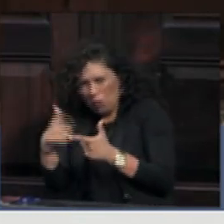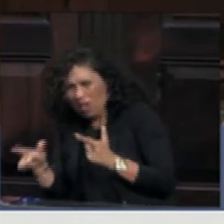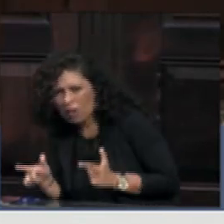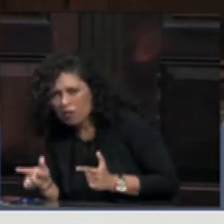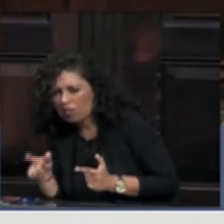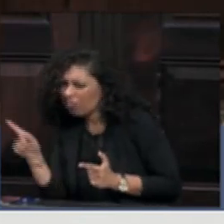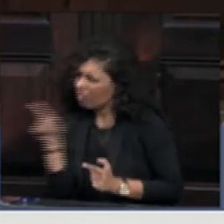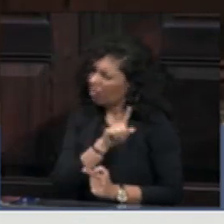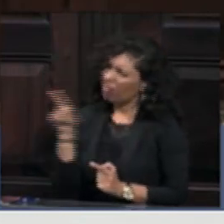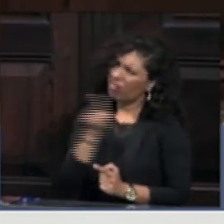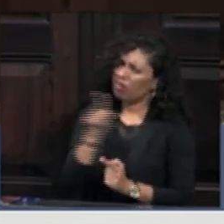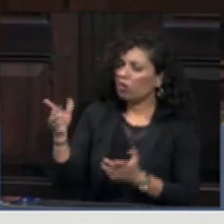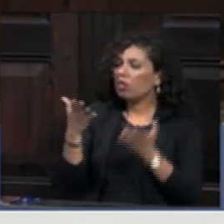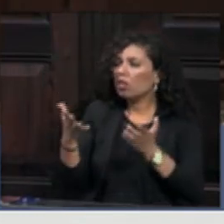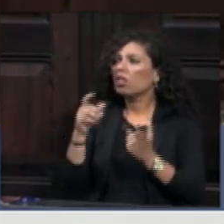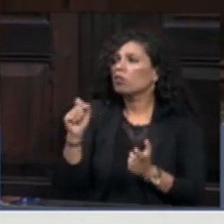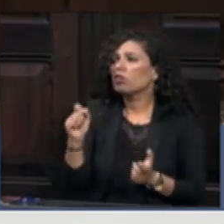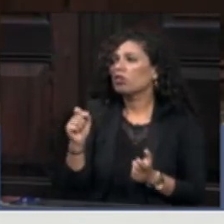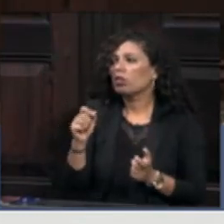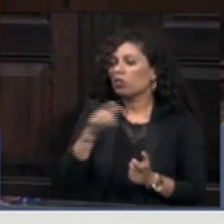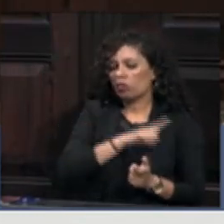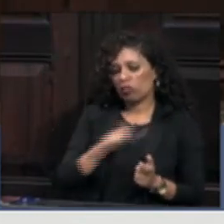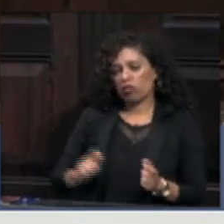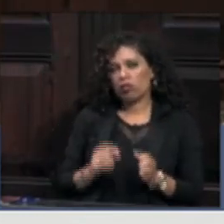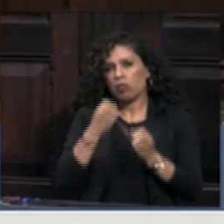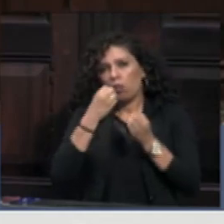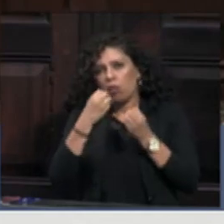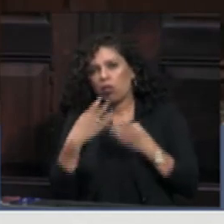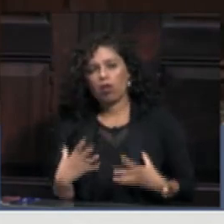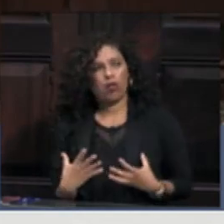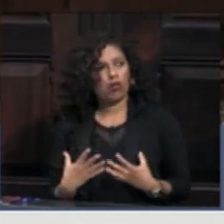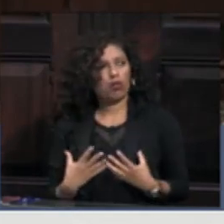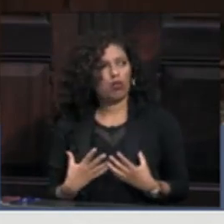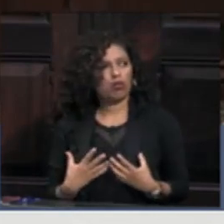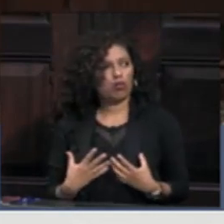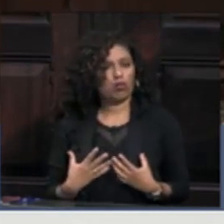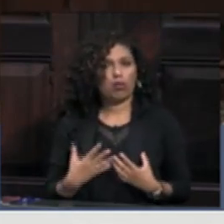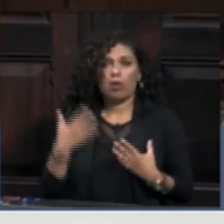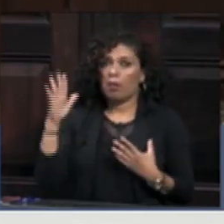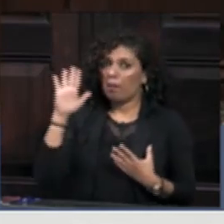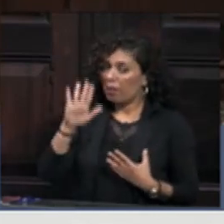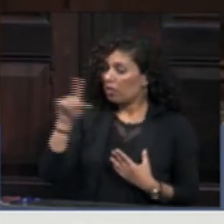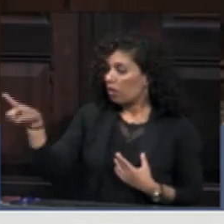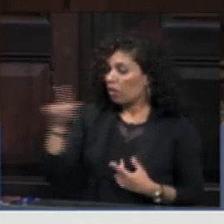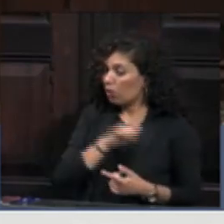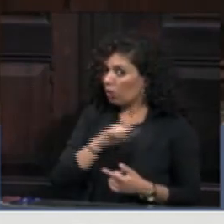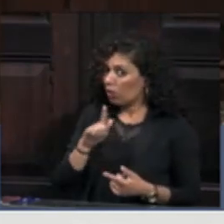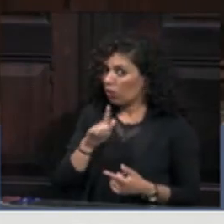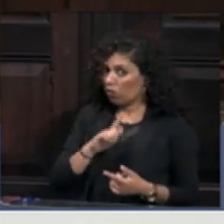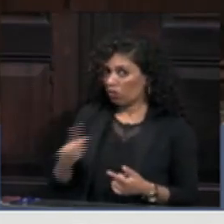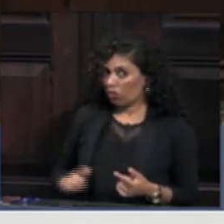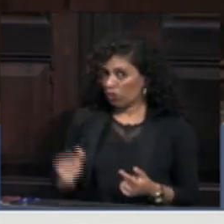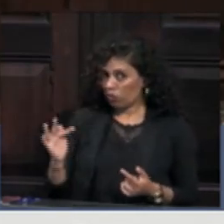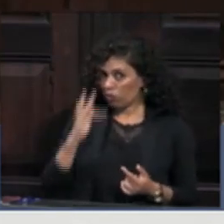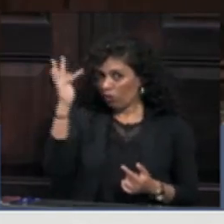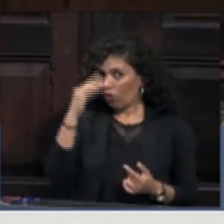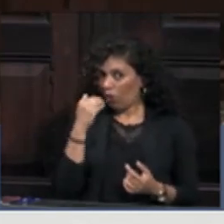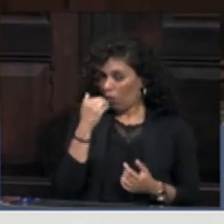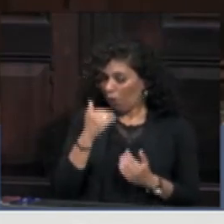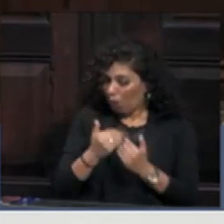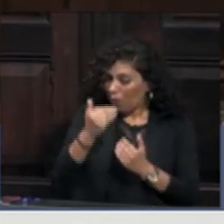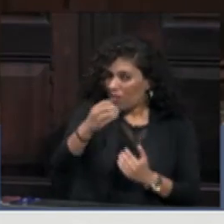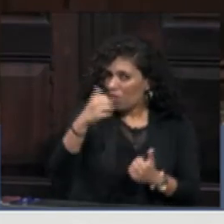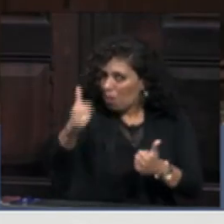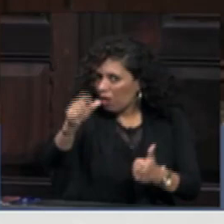exitoso, mas já começa dando uma péssima demonstração, demonstrando que não cumpre